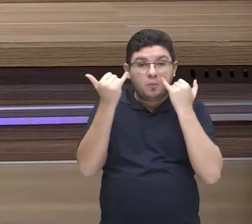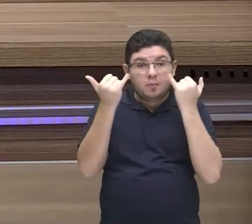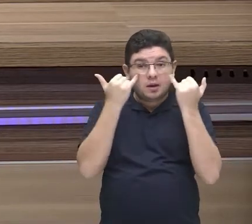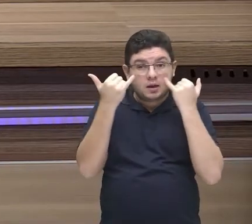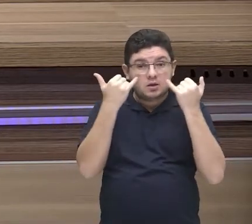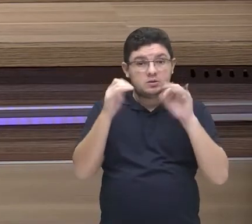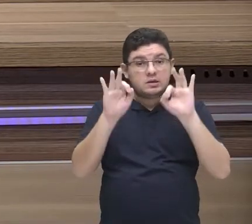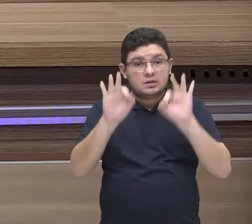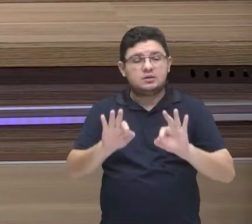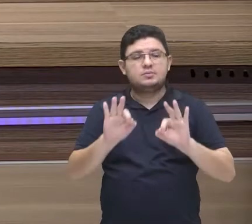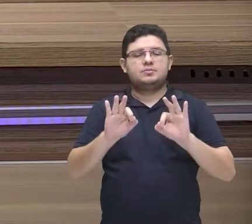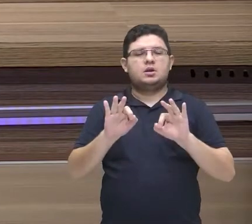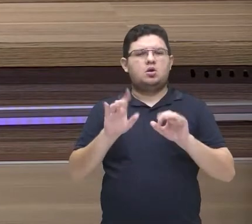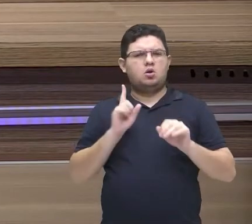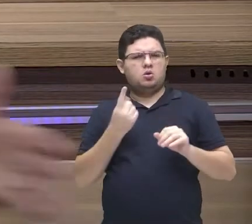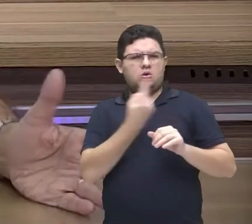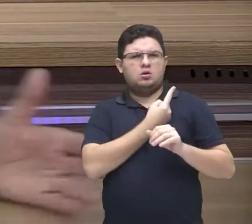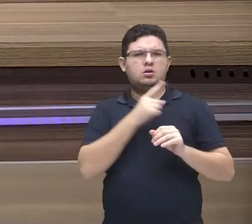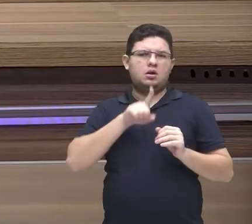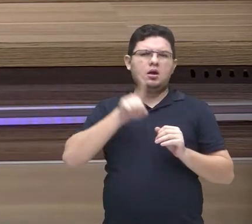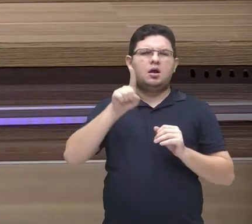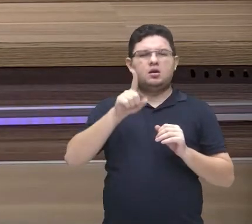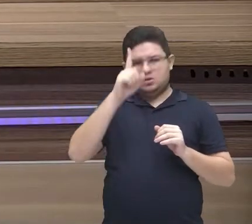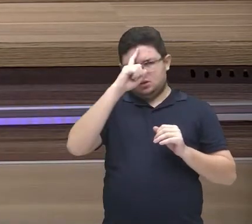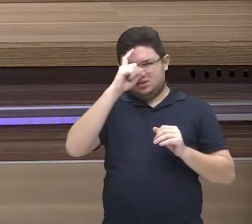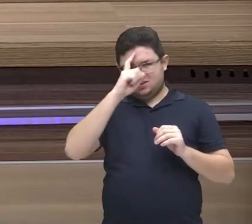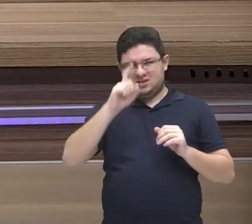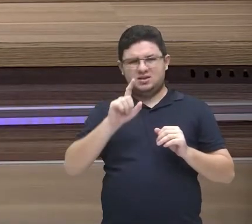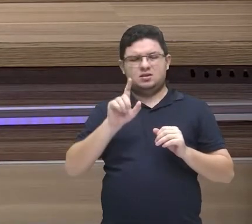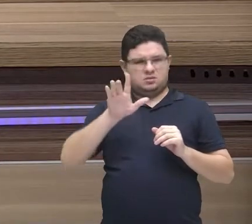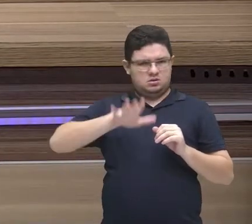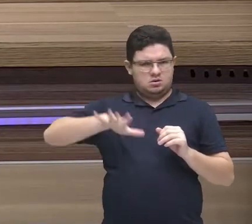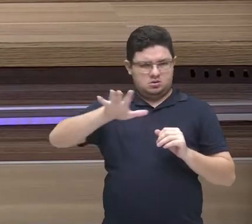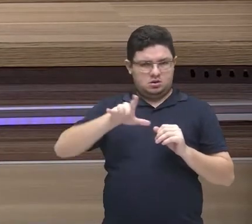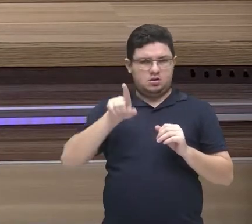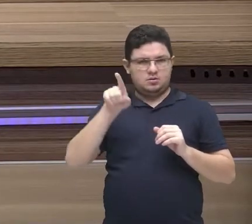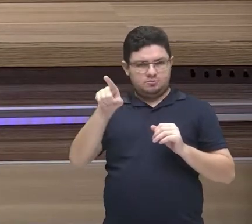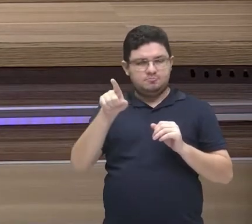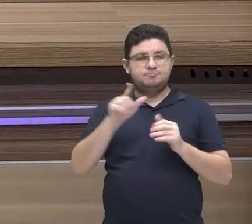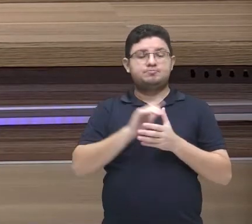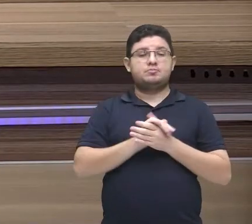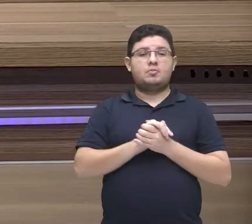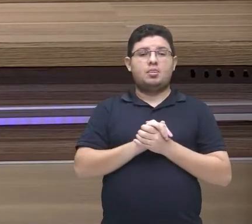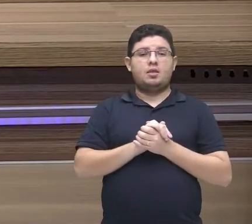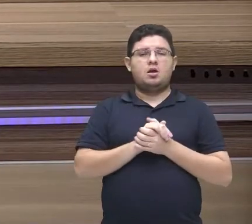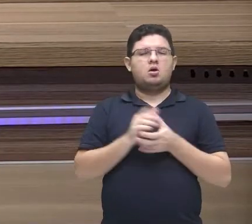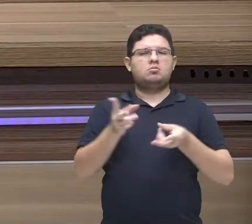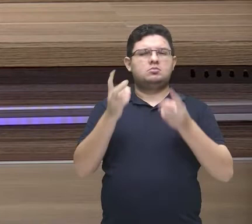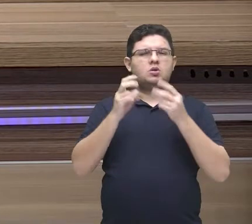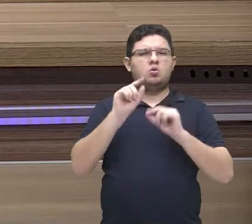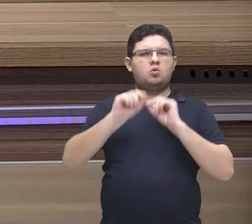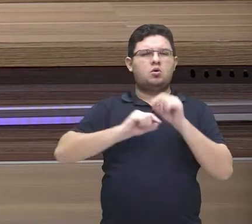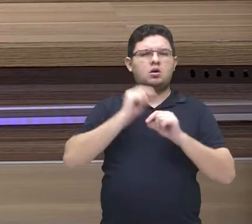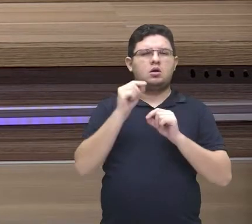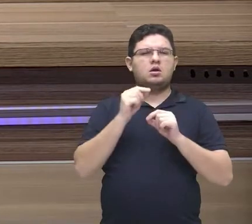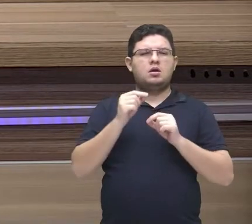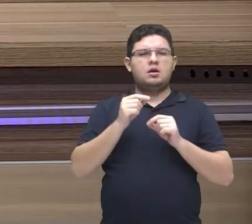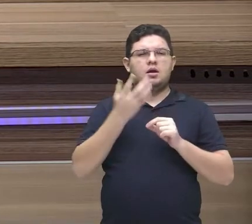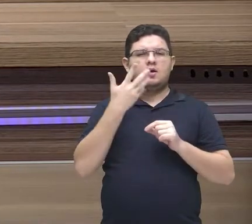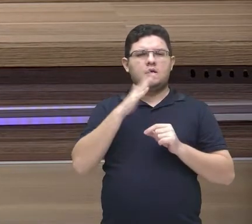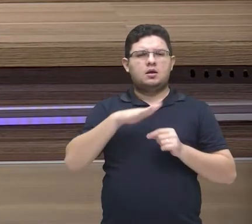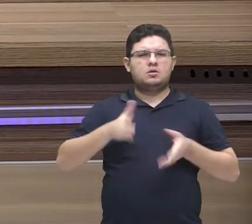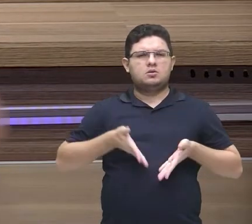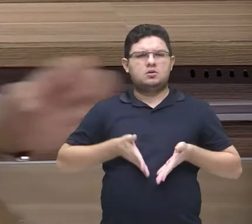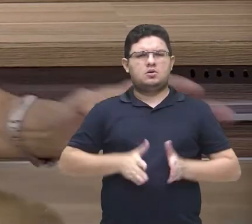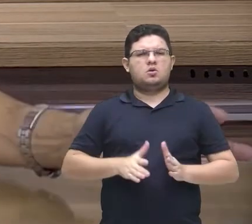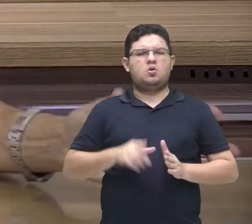consultório é que a criança, quando recém-nascido, a mãe vai todo mês ao consultório. A partir do segundo ano,